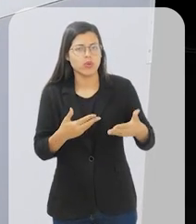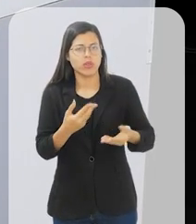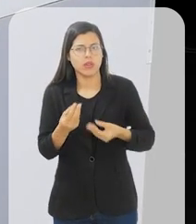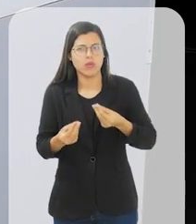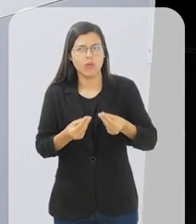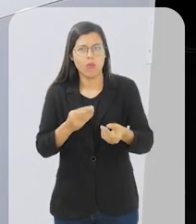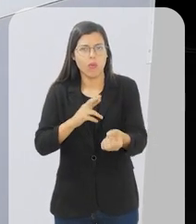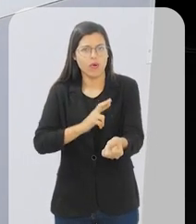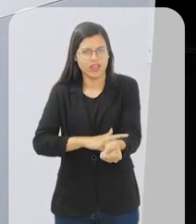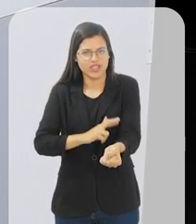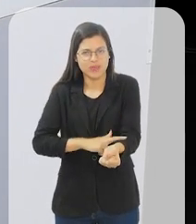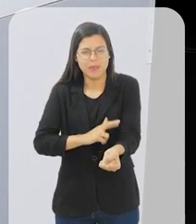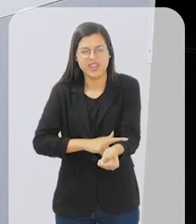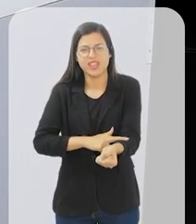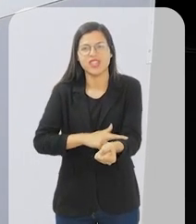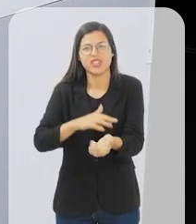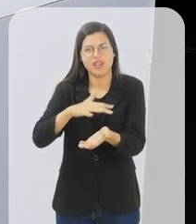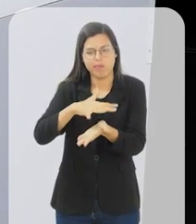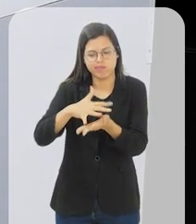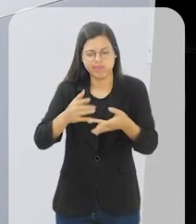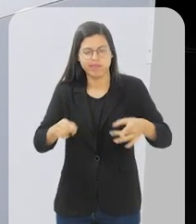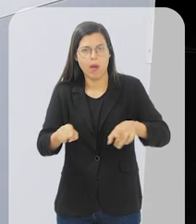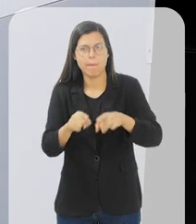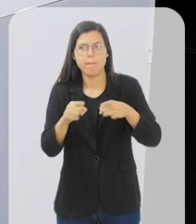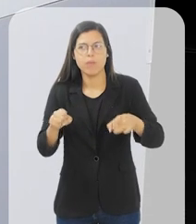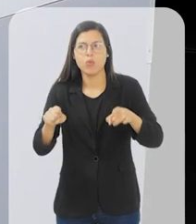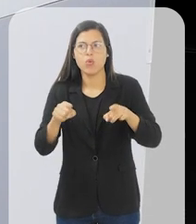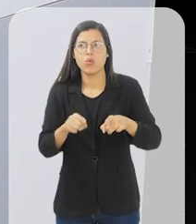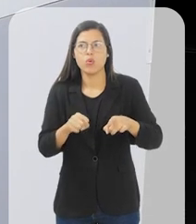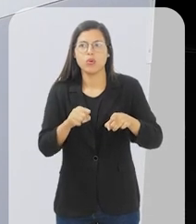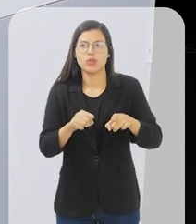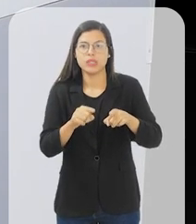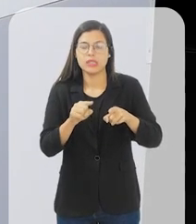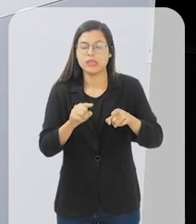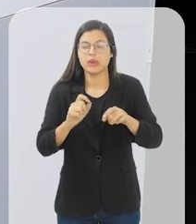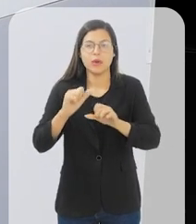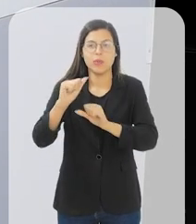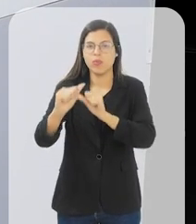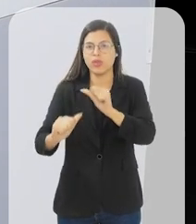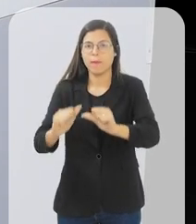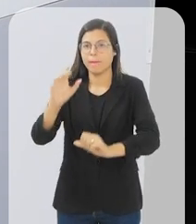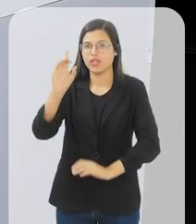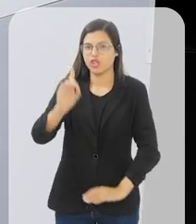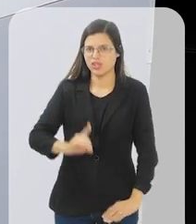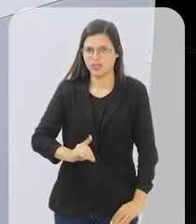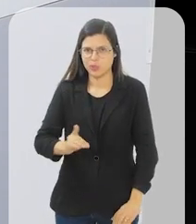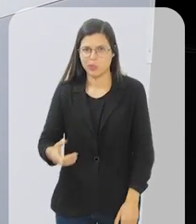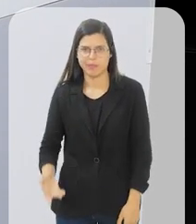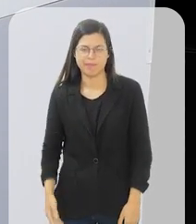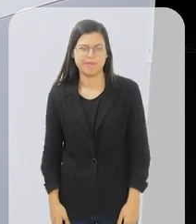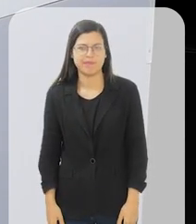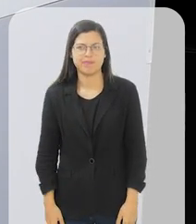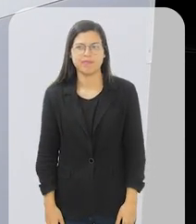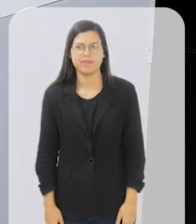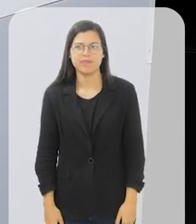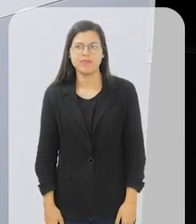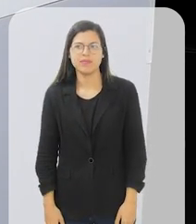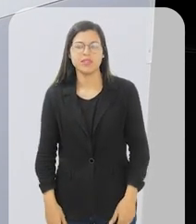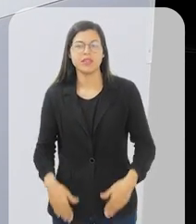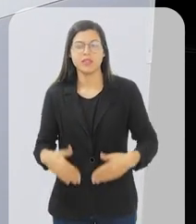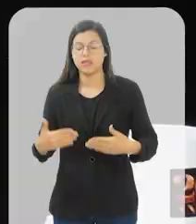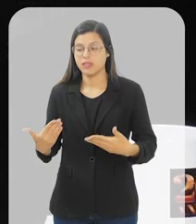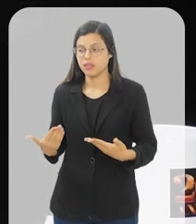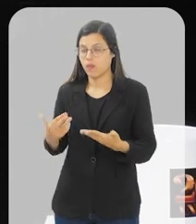que o ritmista deixa de ser ritmista e alça o cargo de diretor de bateria? Olha,